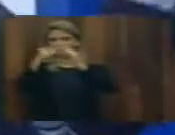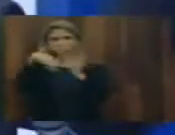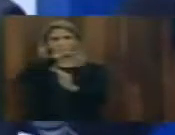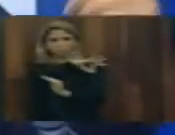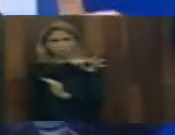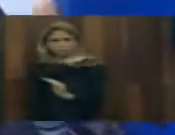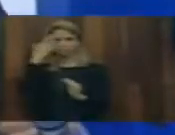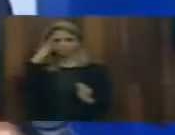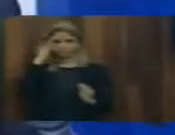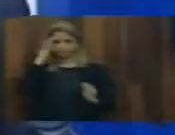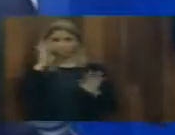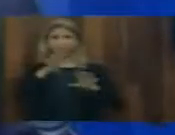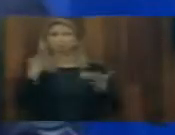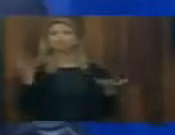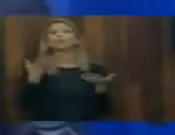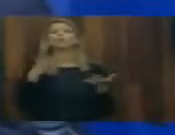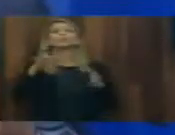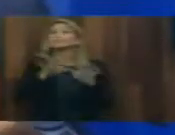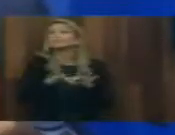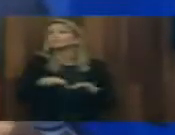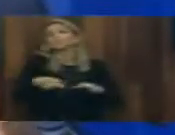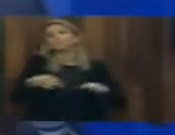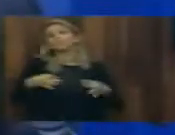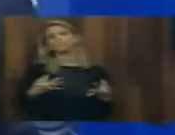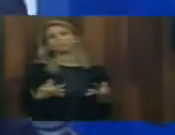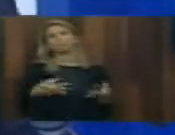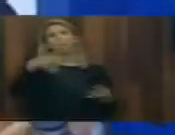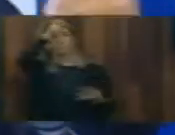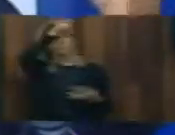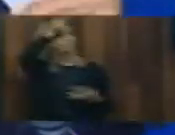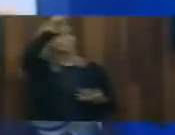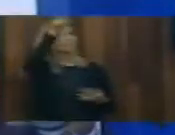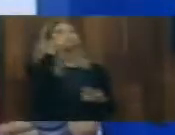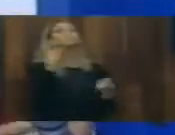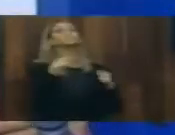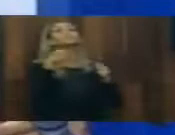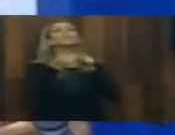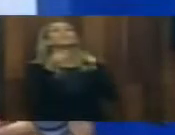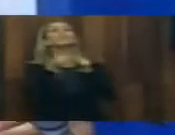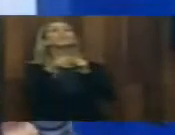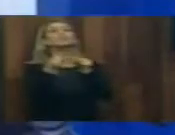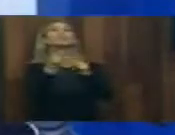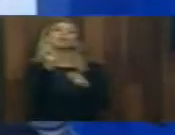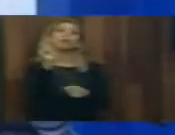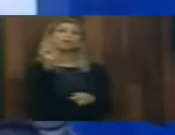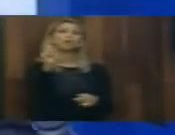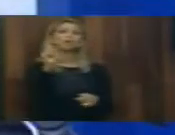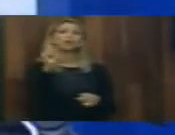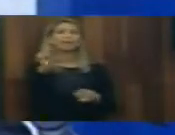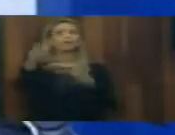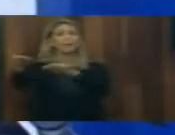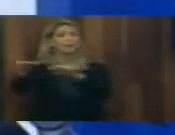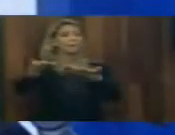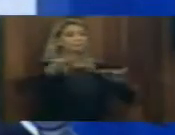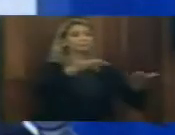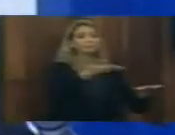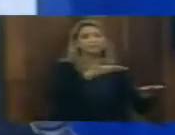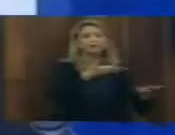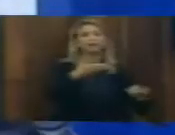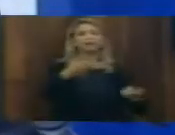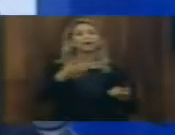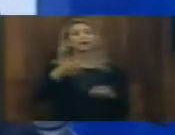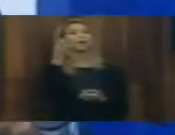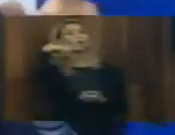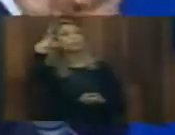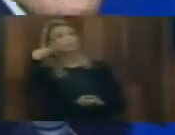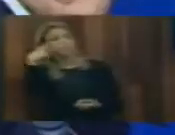prefeito chamar o secretário dele de desenvolvimento da cidade, basta chamar o procurador, olhar a área que o deputado Mauro Bernardo